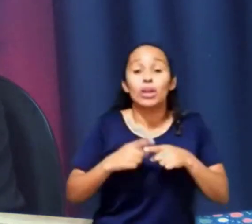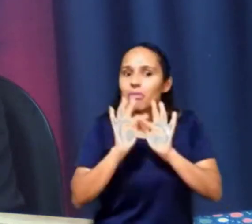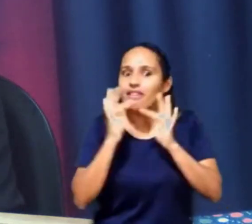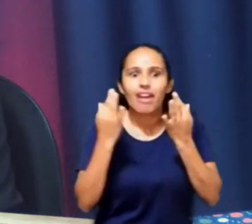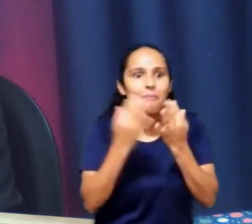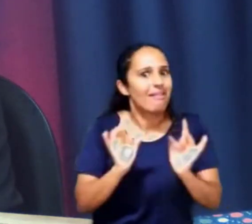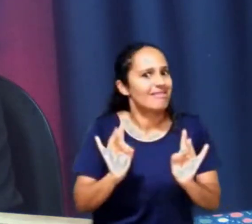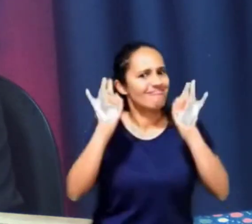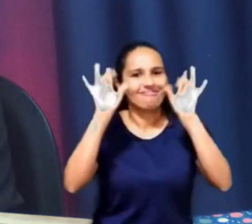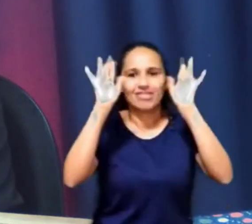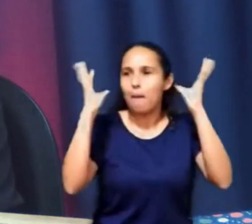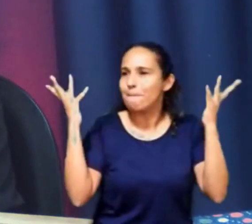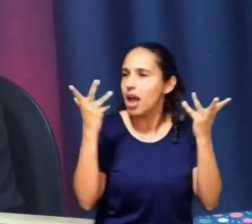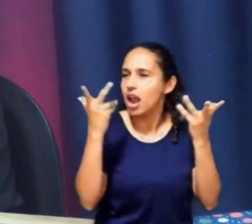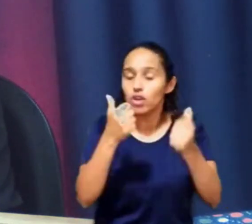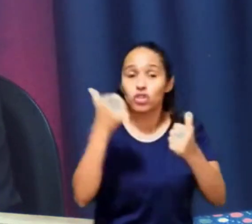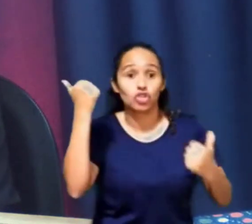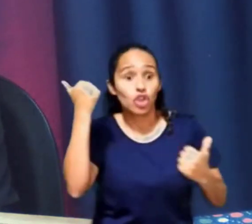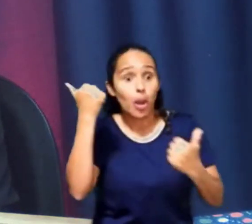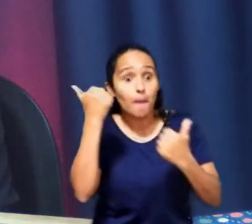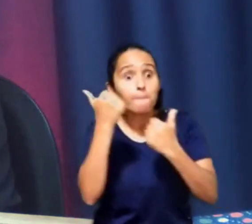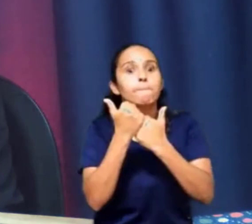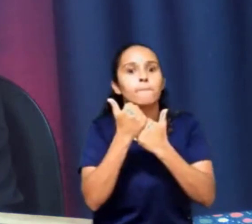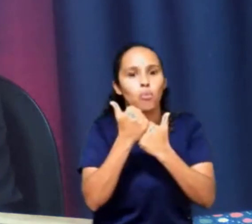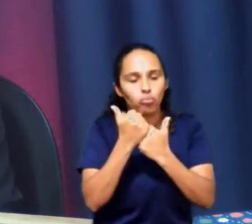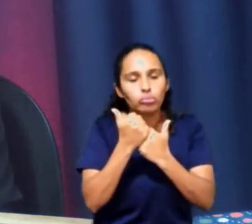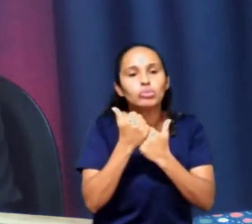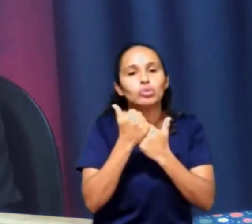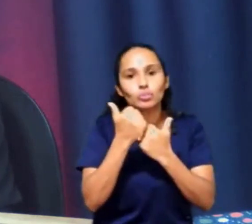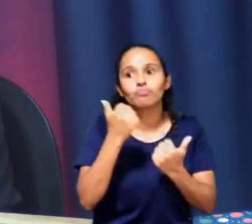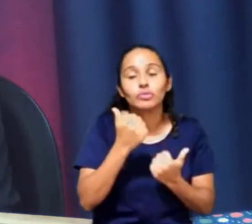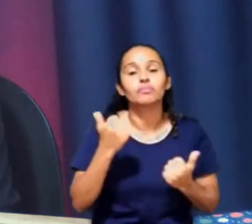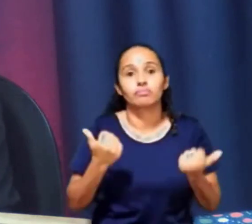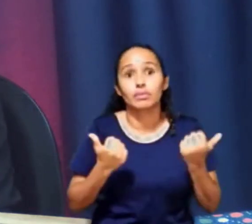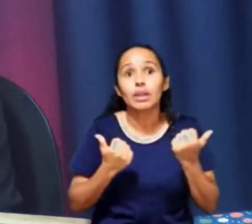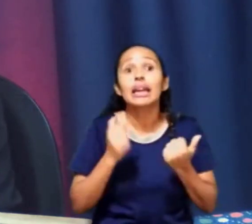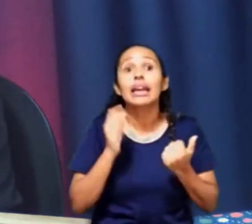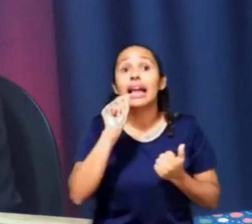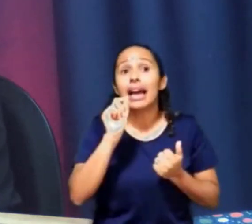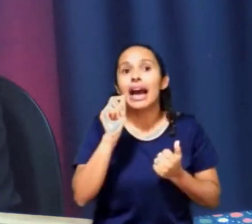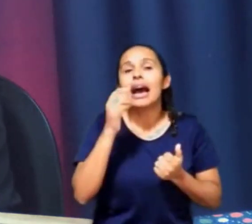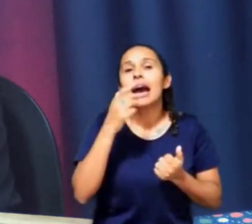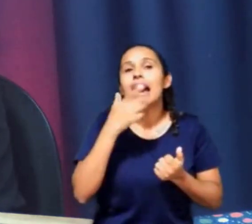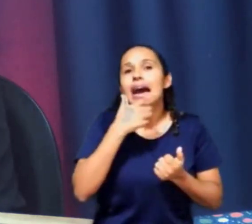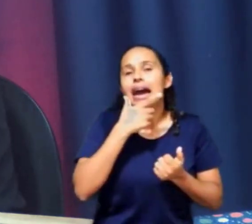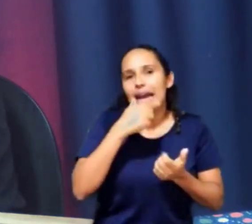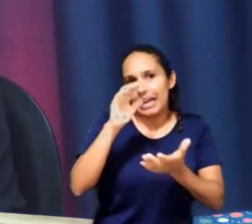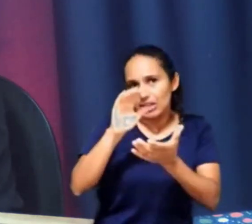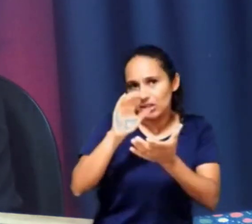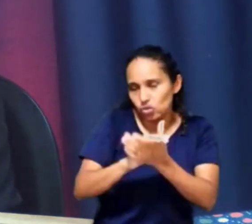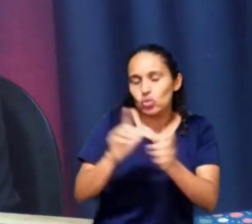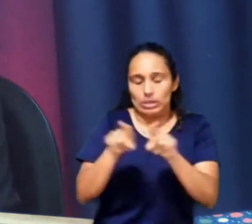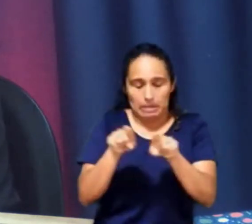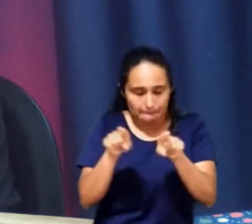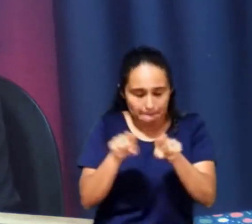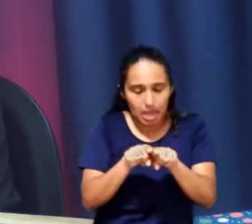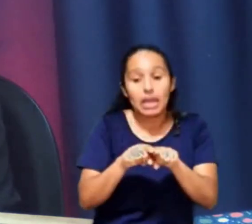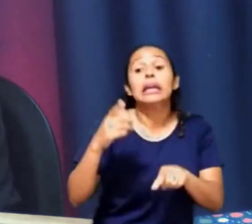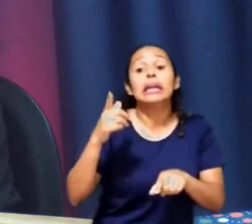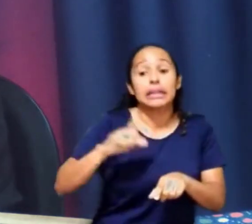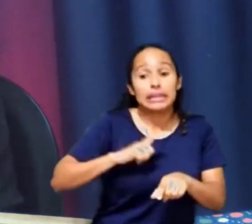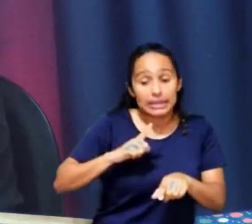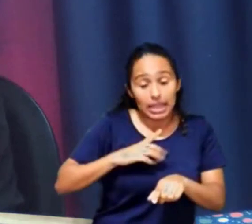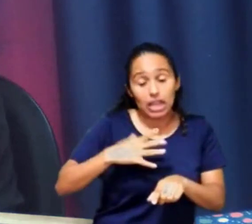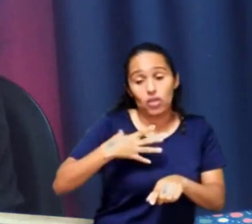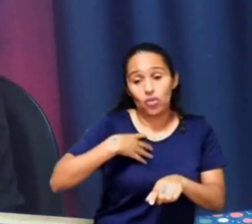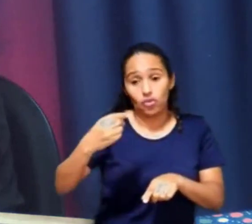apoio. A Silvana casou, Silvana com surdo também, mas ela tem um filho ouvinte. A Silvana teve lua de